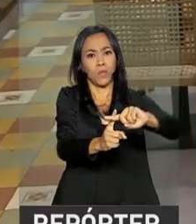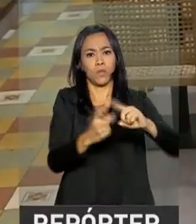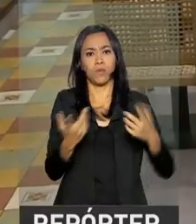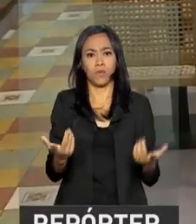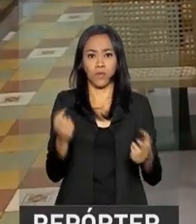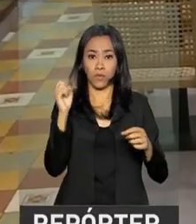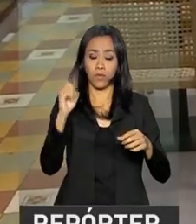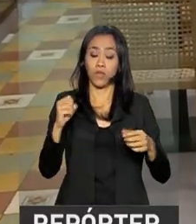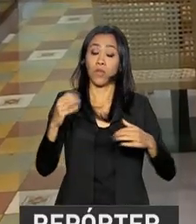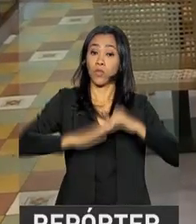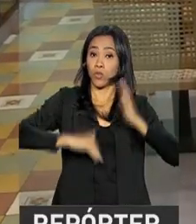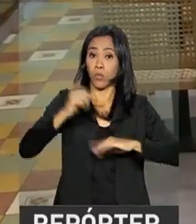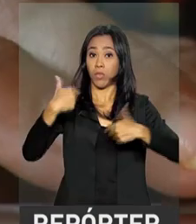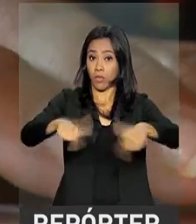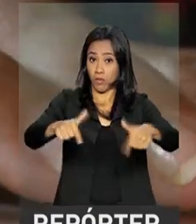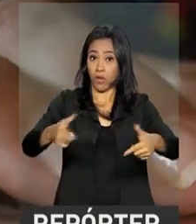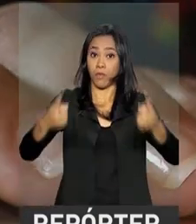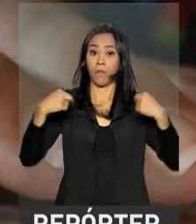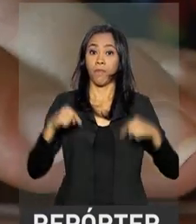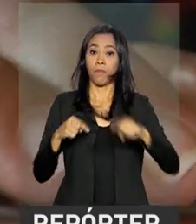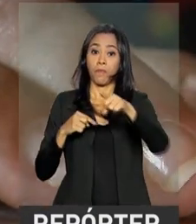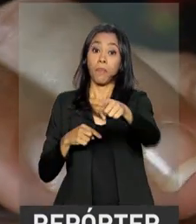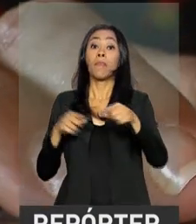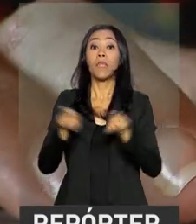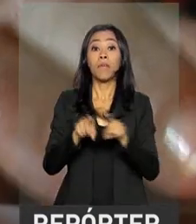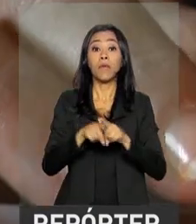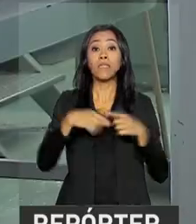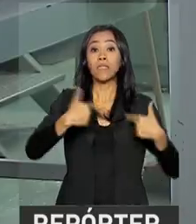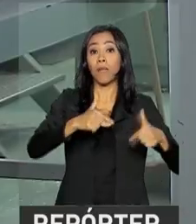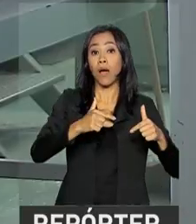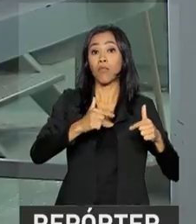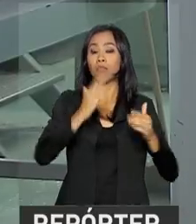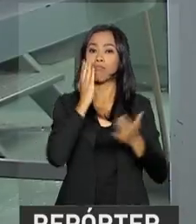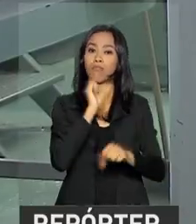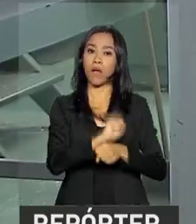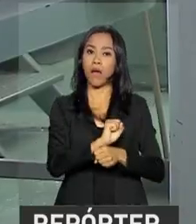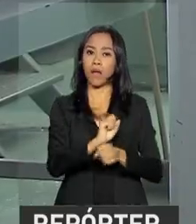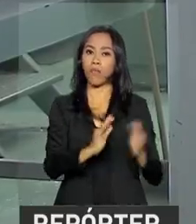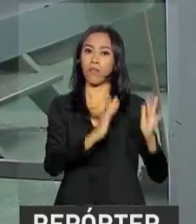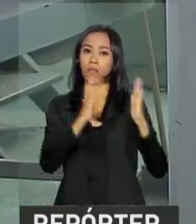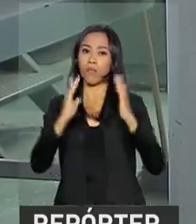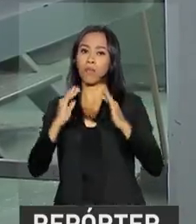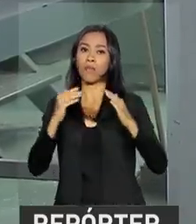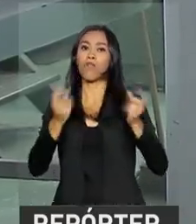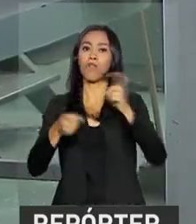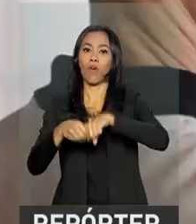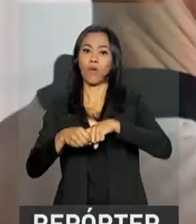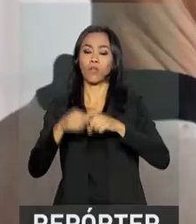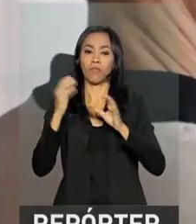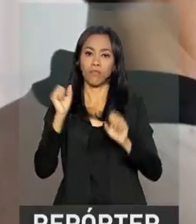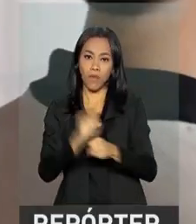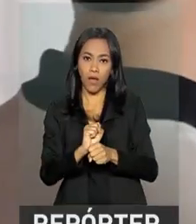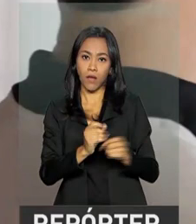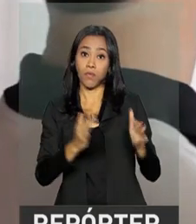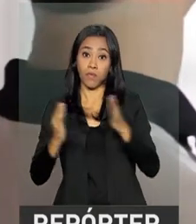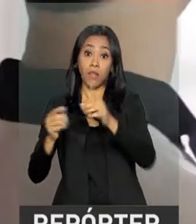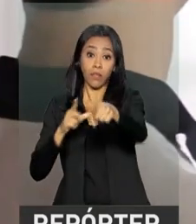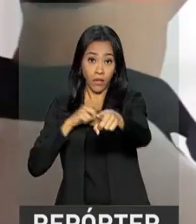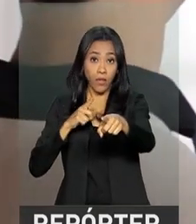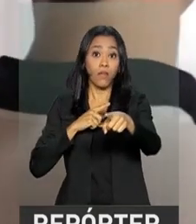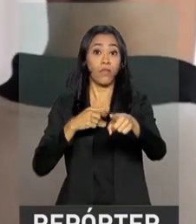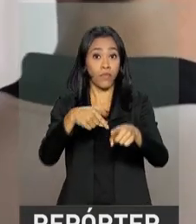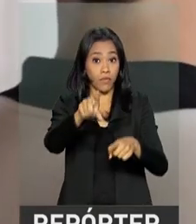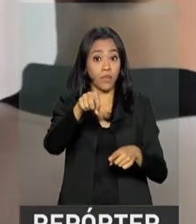o estudo também trouxe dados sobre admissões em trabalhos intermitentes foram mais de 2800 admissões nesse tipo de trabalho